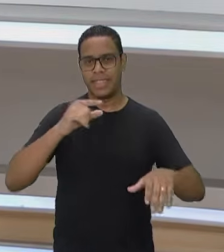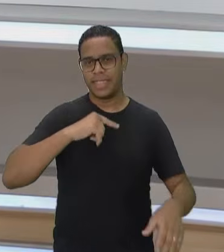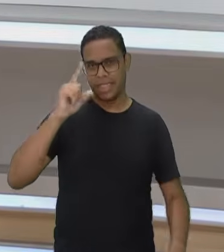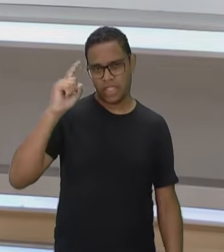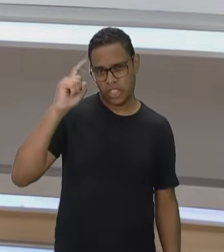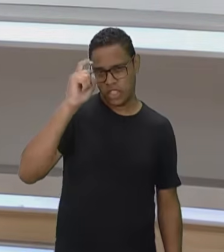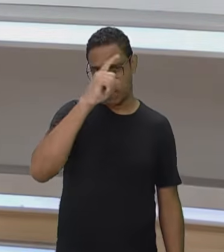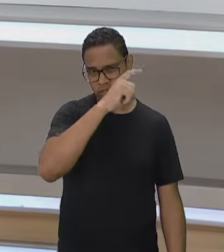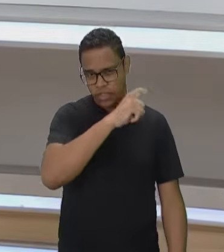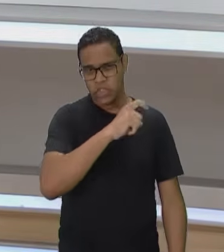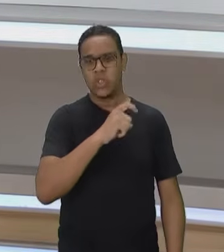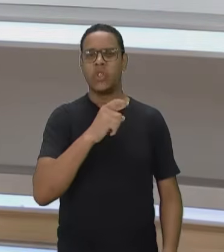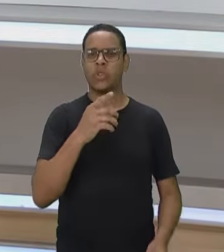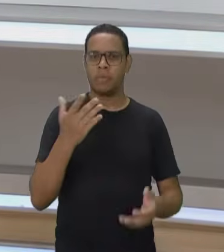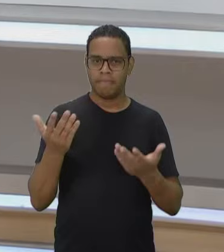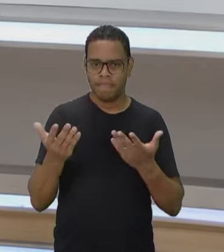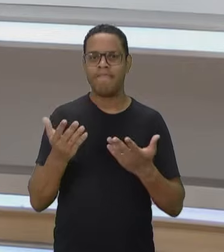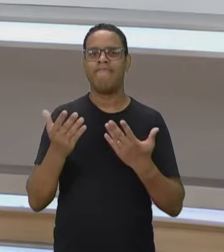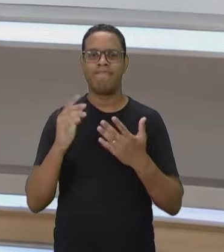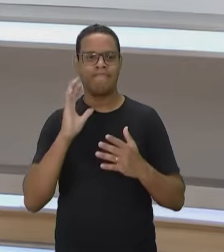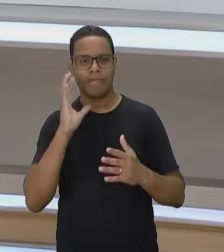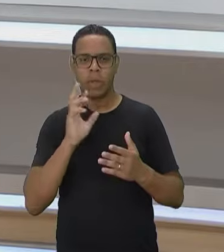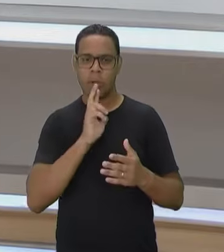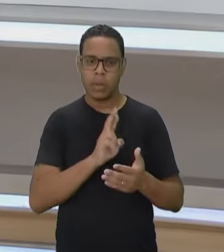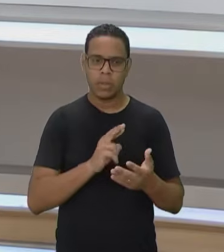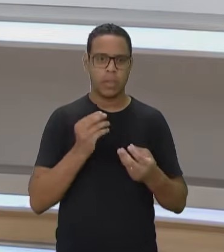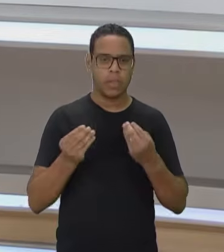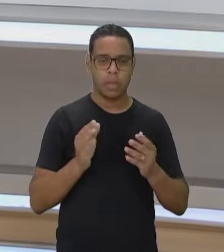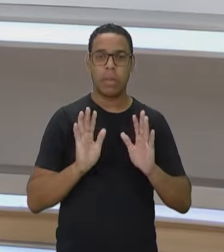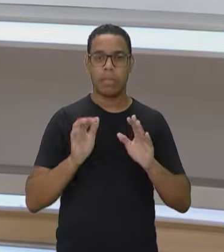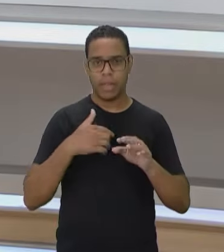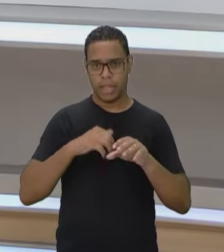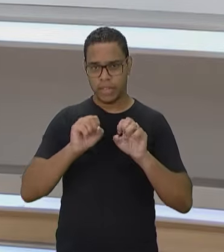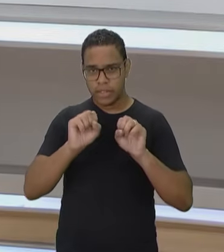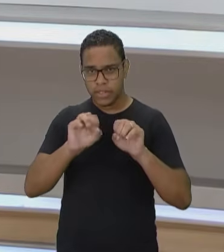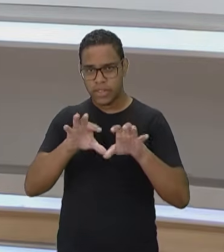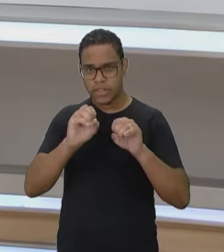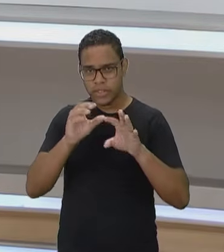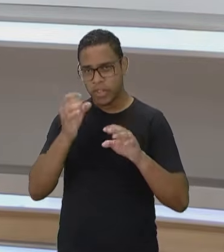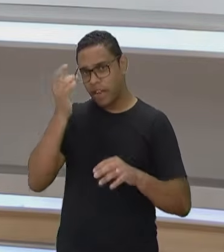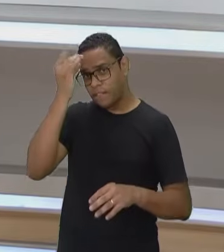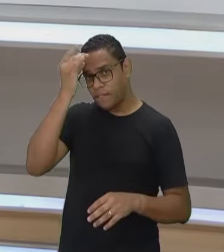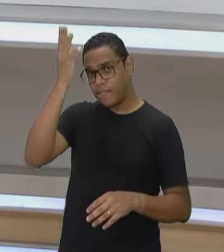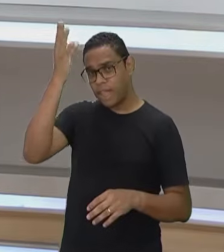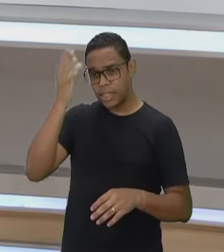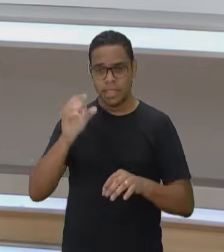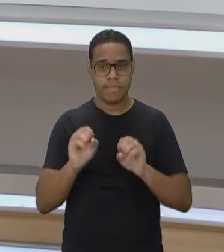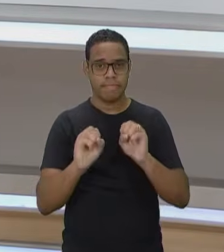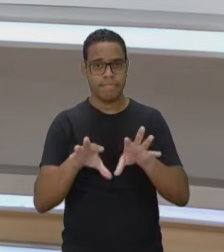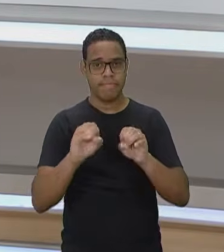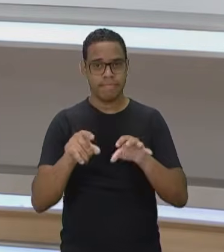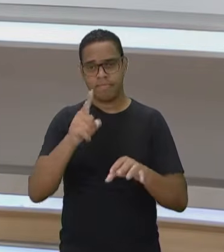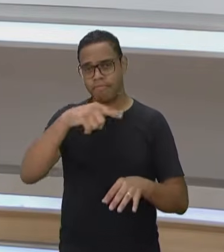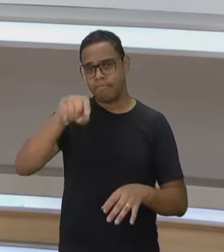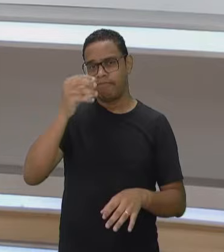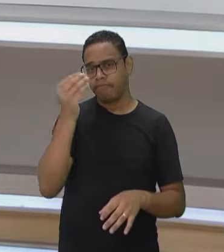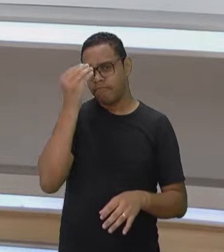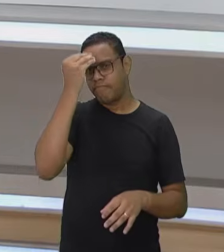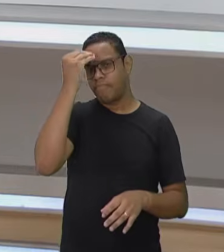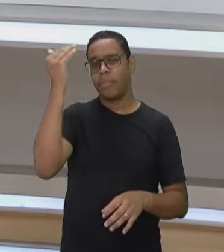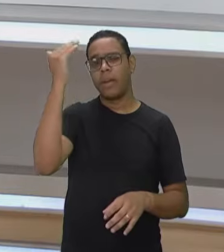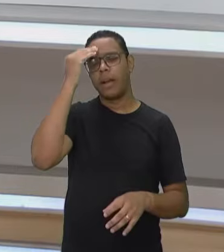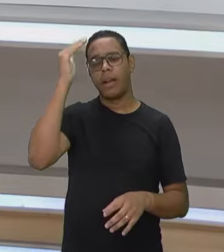de dificuldade aí para resolver. Mas eu vou ensinar um jeito bem fácil e vocês vão entender